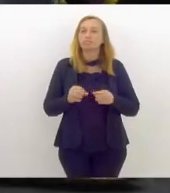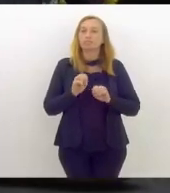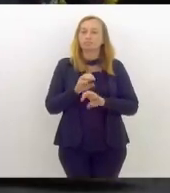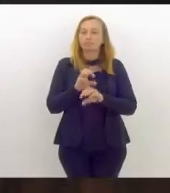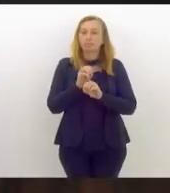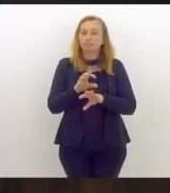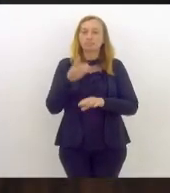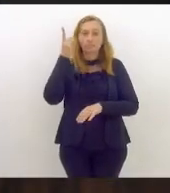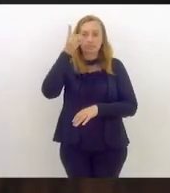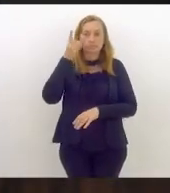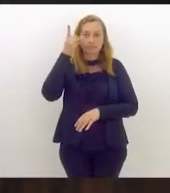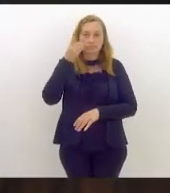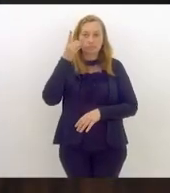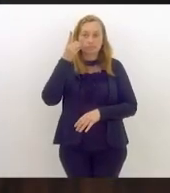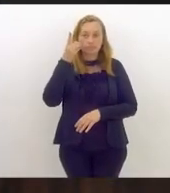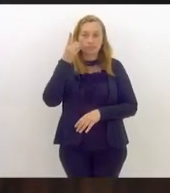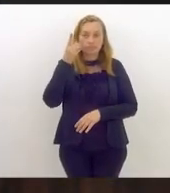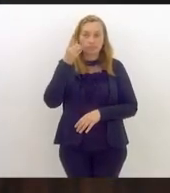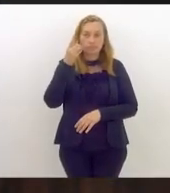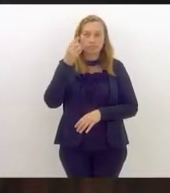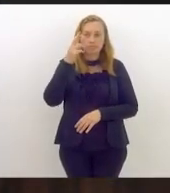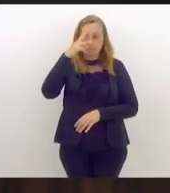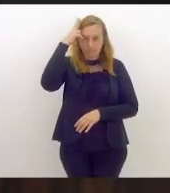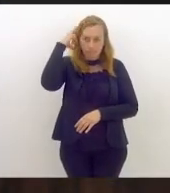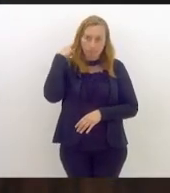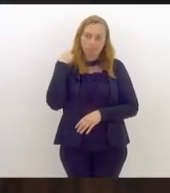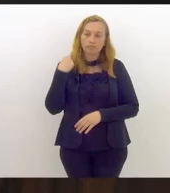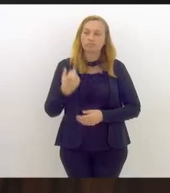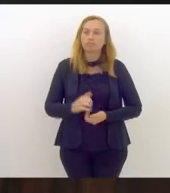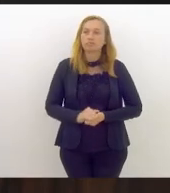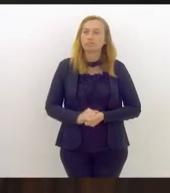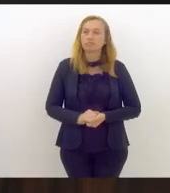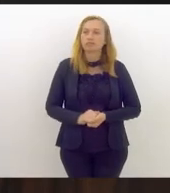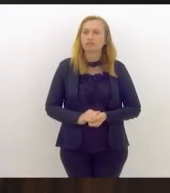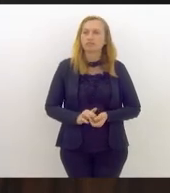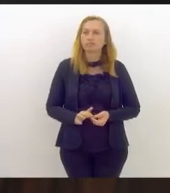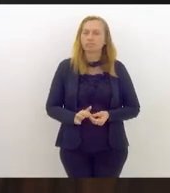Educação, deputada Rosane Félix.